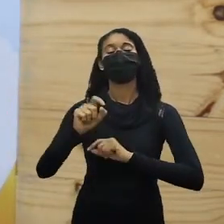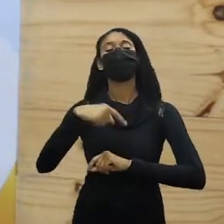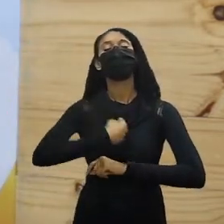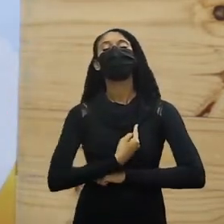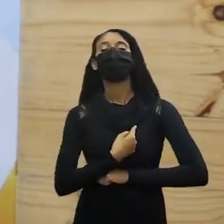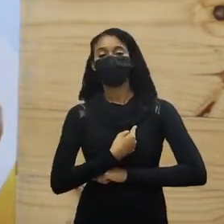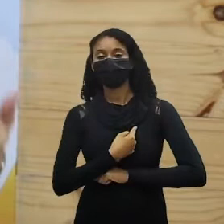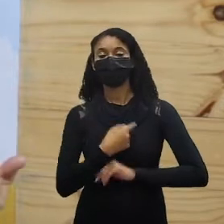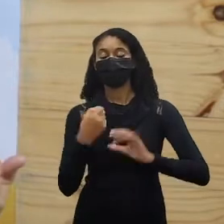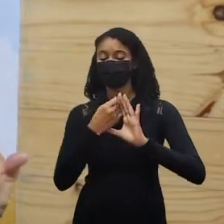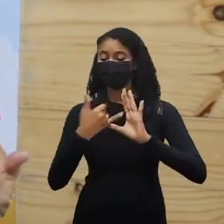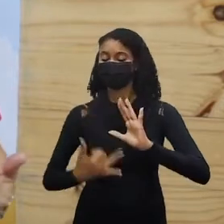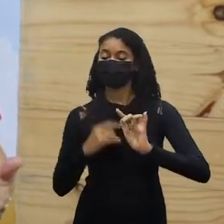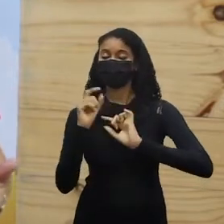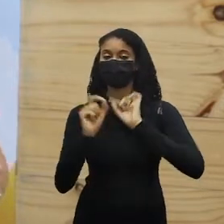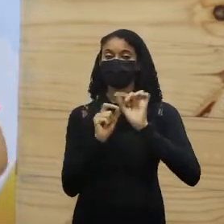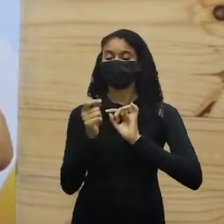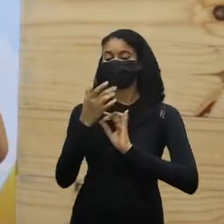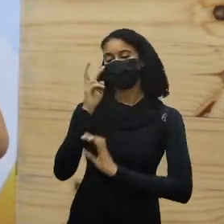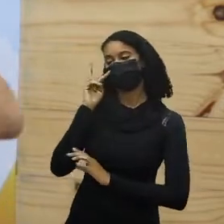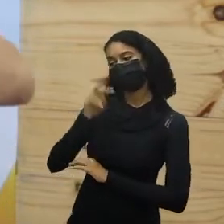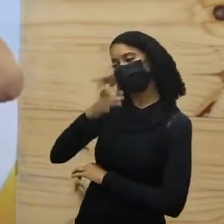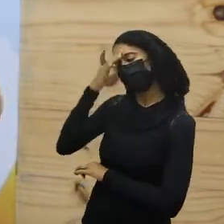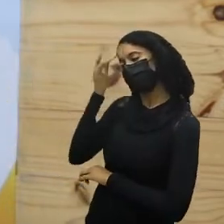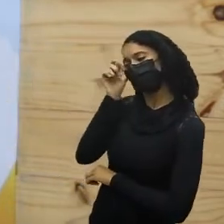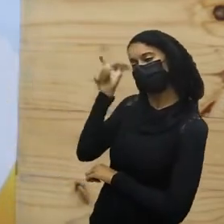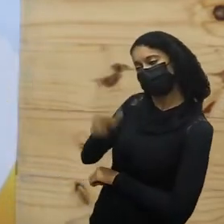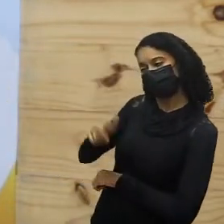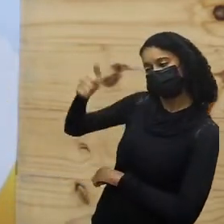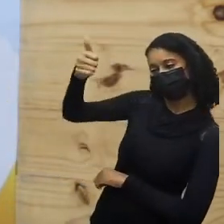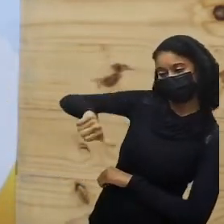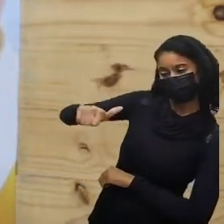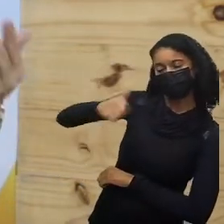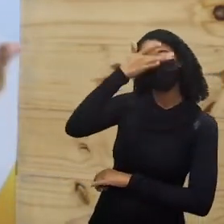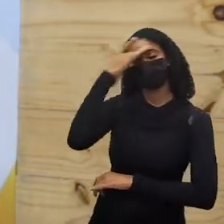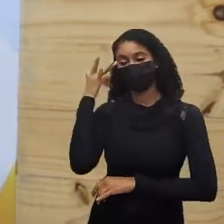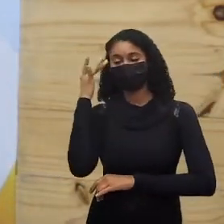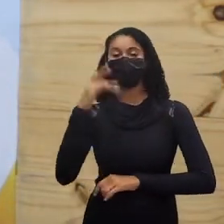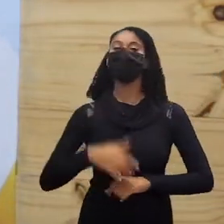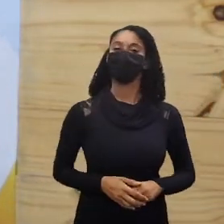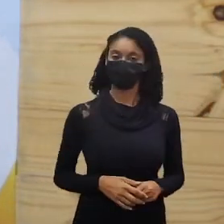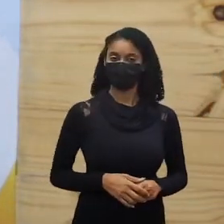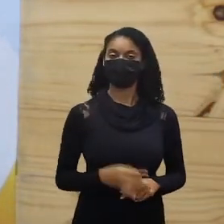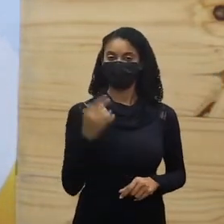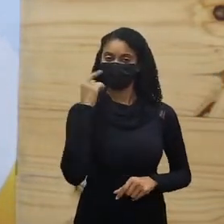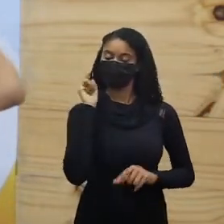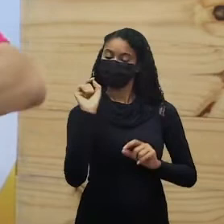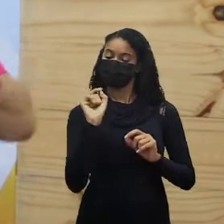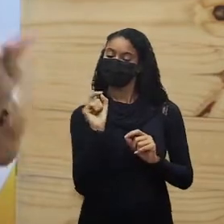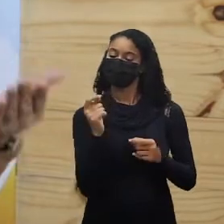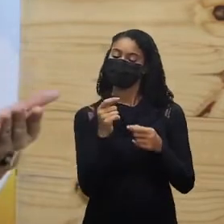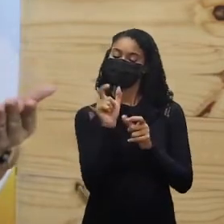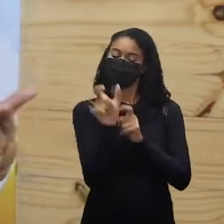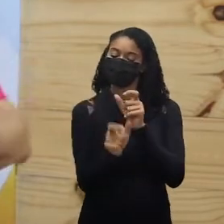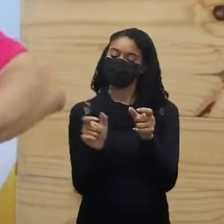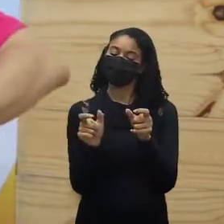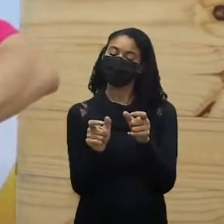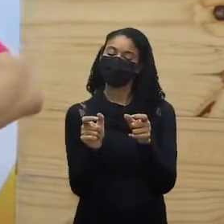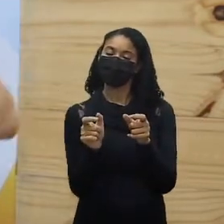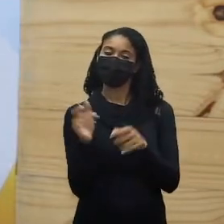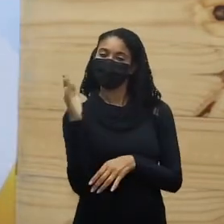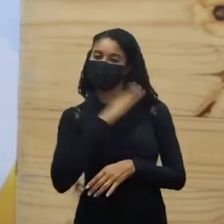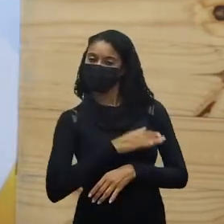que caracterizamos alguém ou ainda avaliamos de forma pejorativa, de acordo com